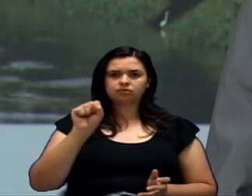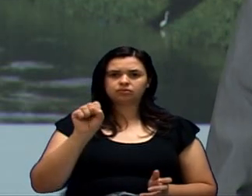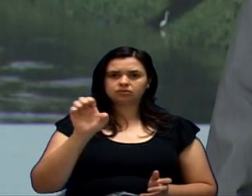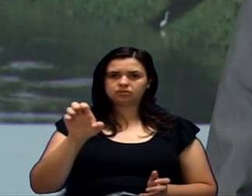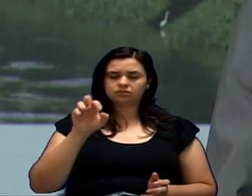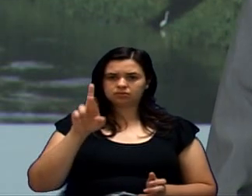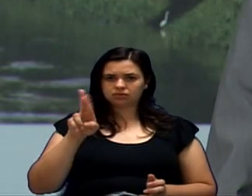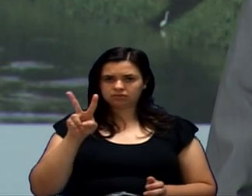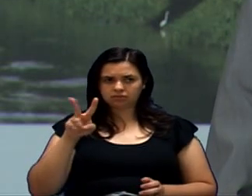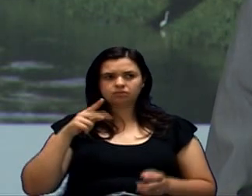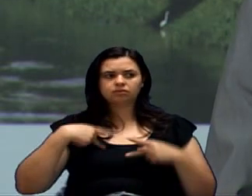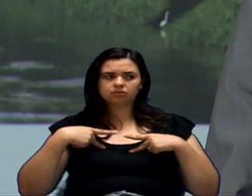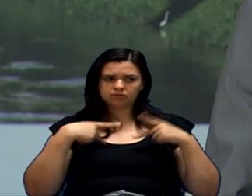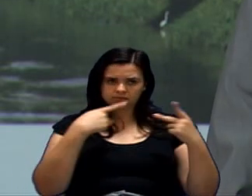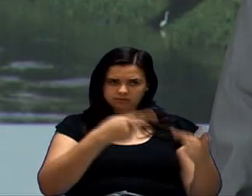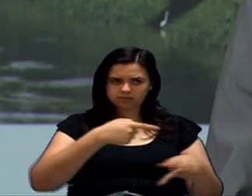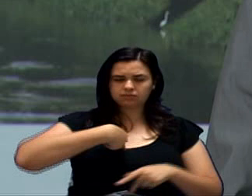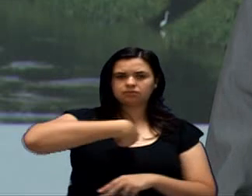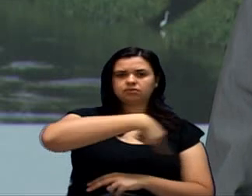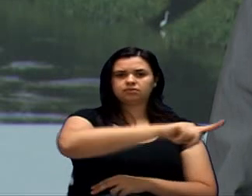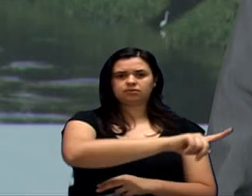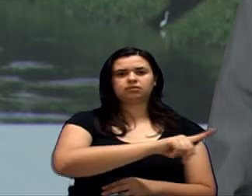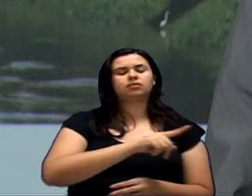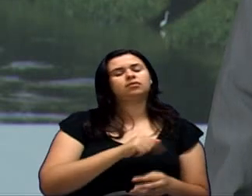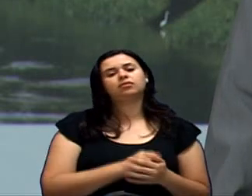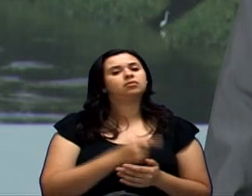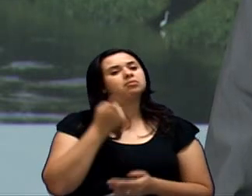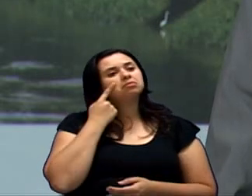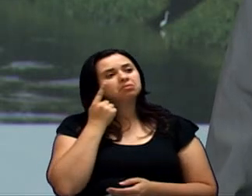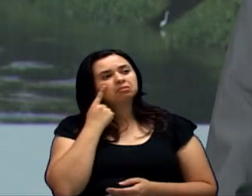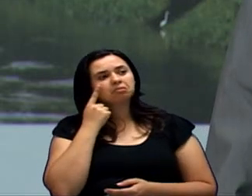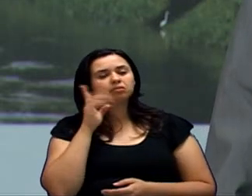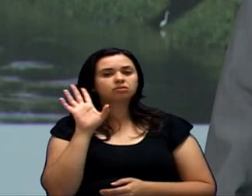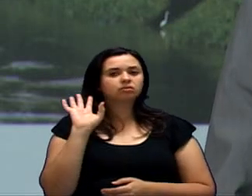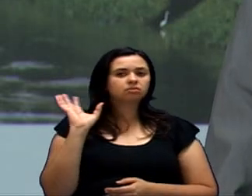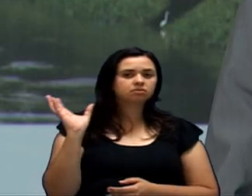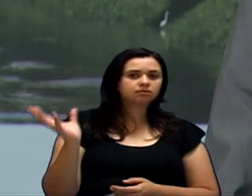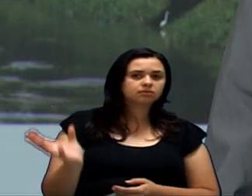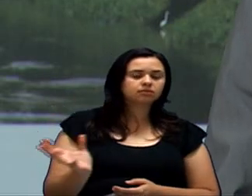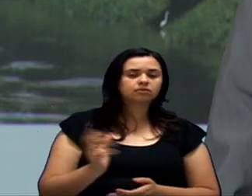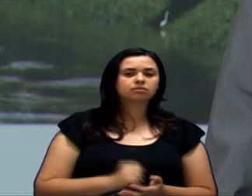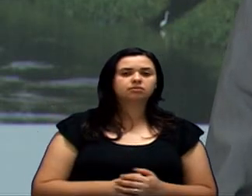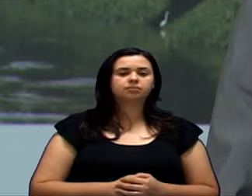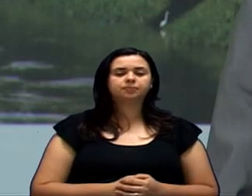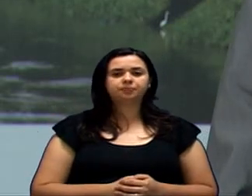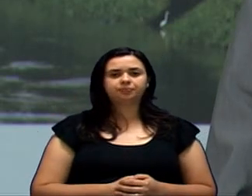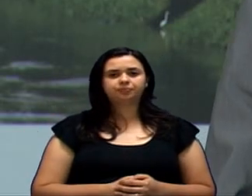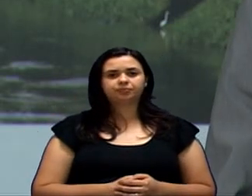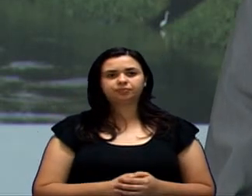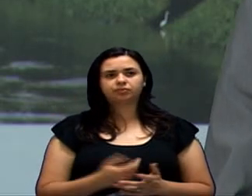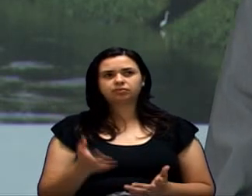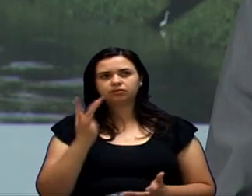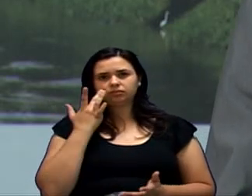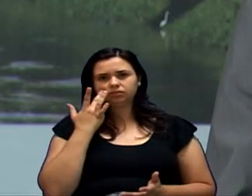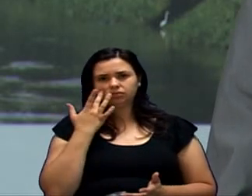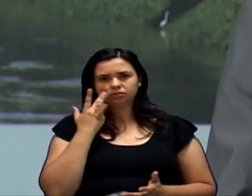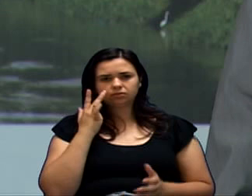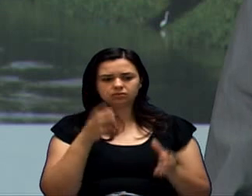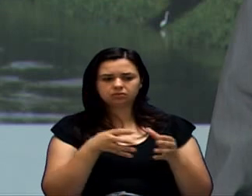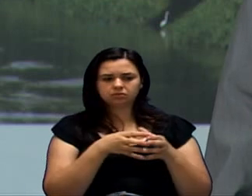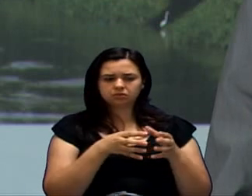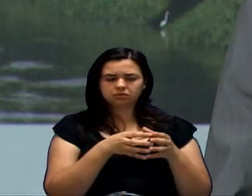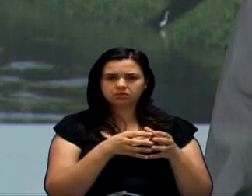uma visita à Fundação de Seguridade dos Servidores. Nós temos uma comissão aqui, não sei se é informal ou